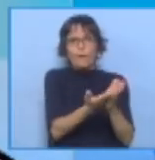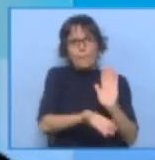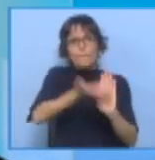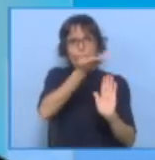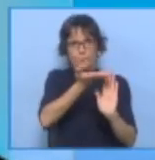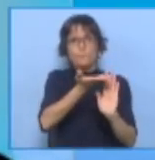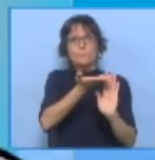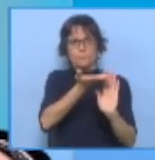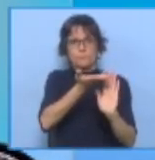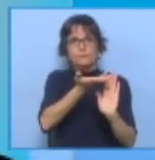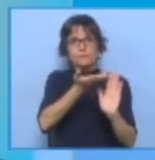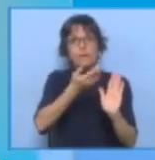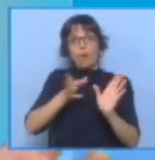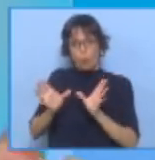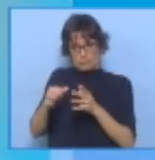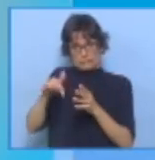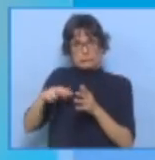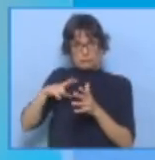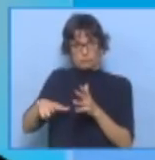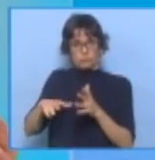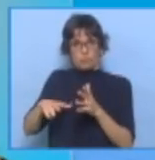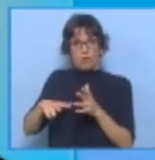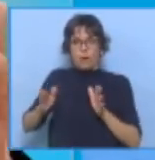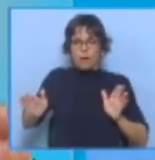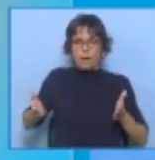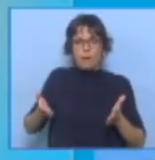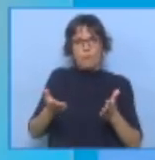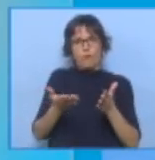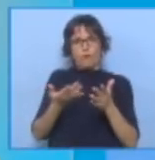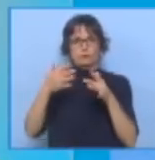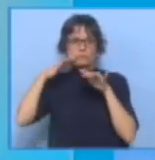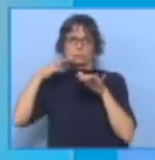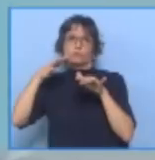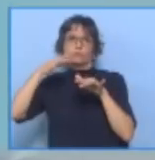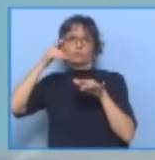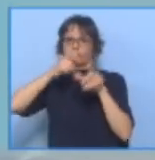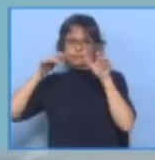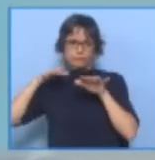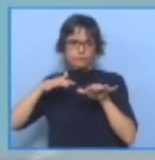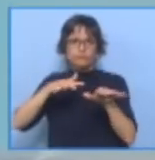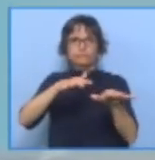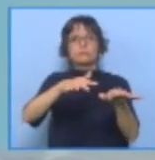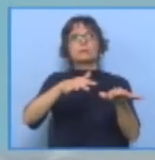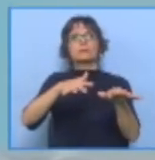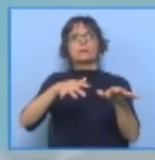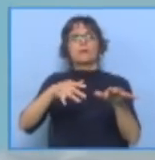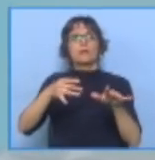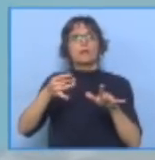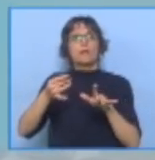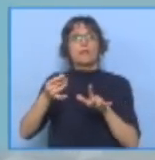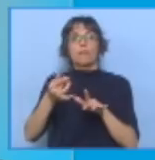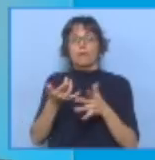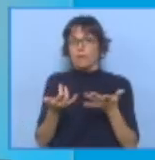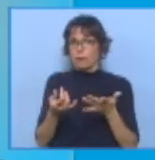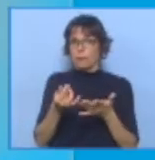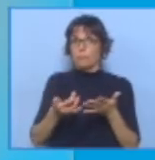comunidades e o Comissariado promove as peregrinações, promove a coleta da